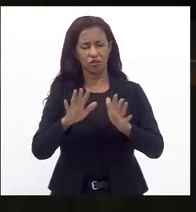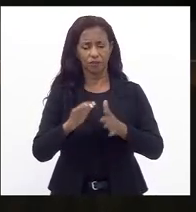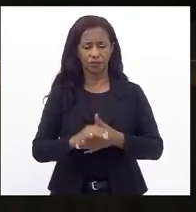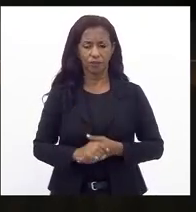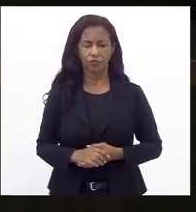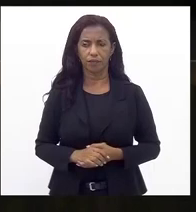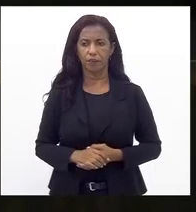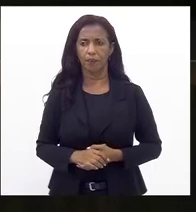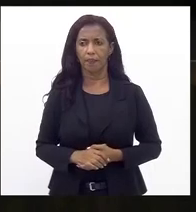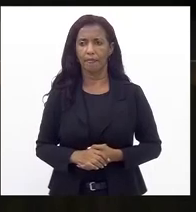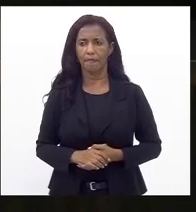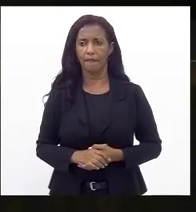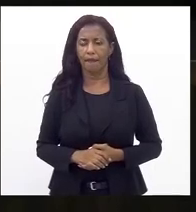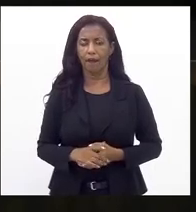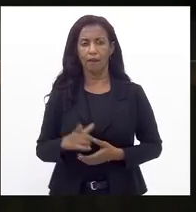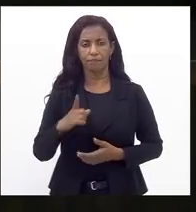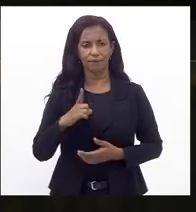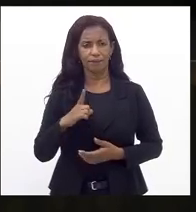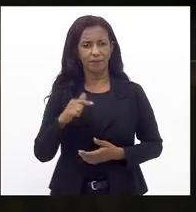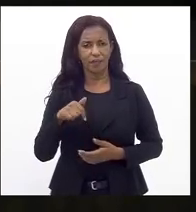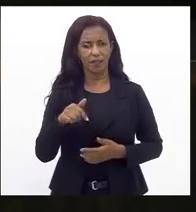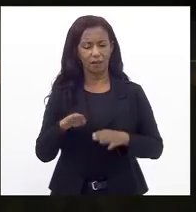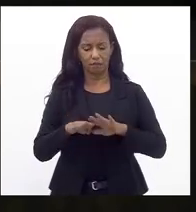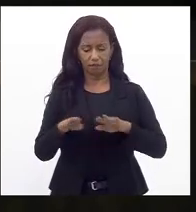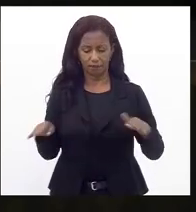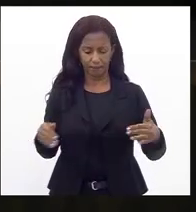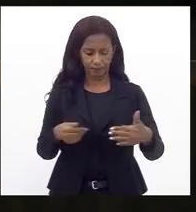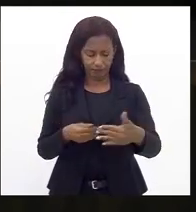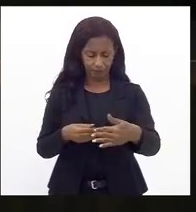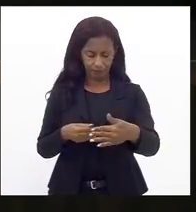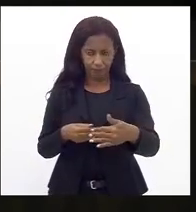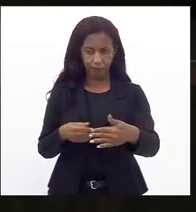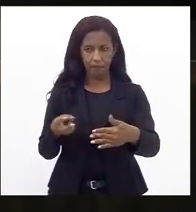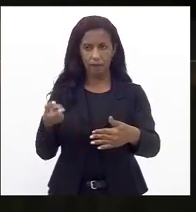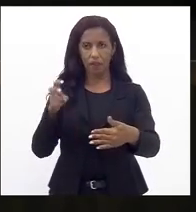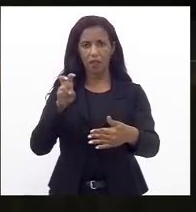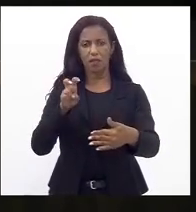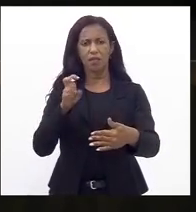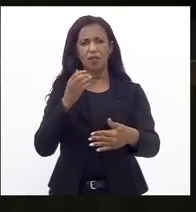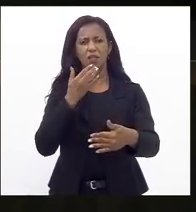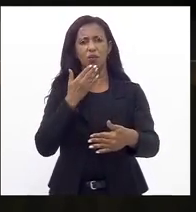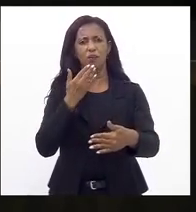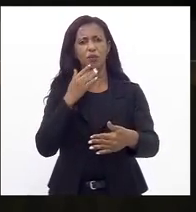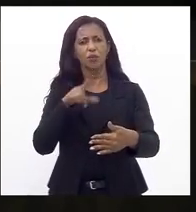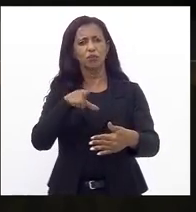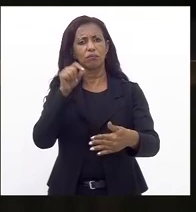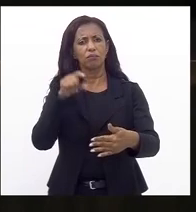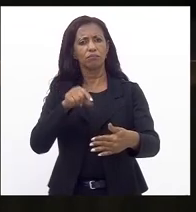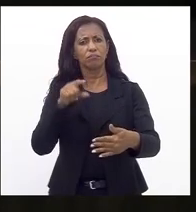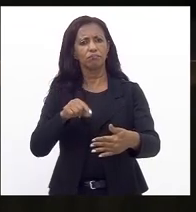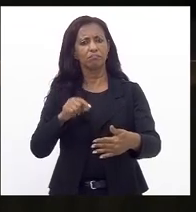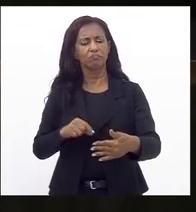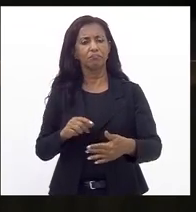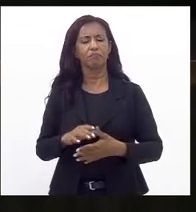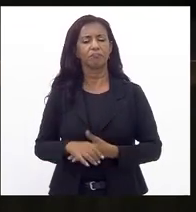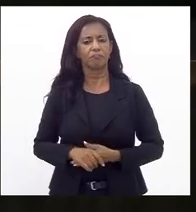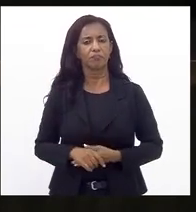Deputado a sobre a mesa cinco requerimentos de stakes